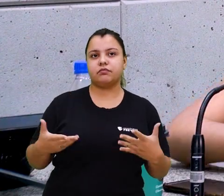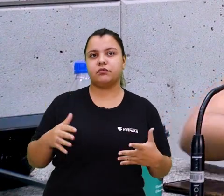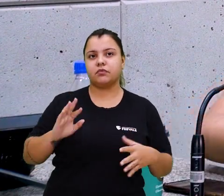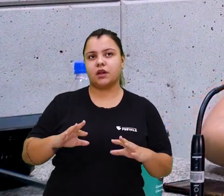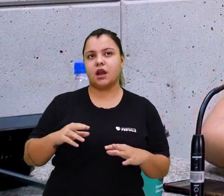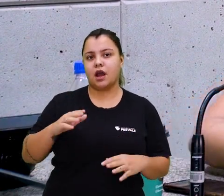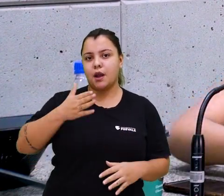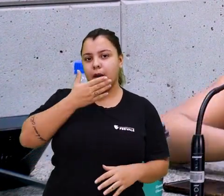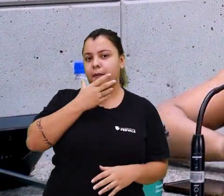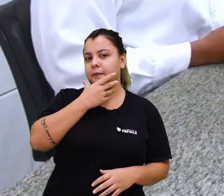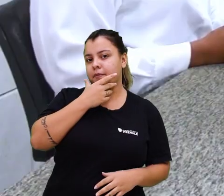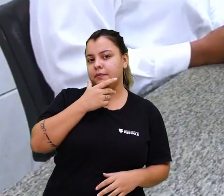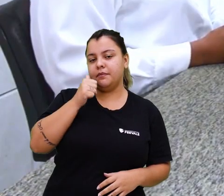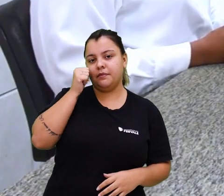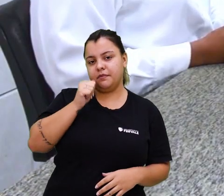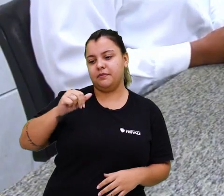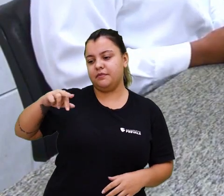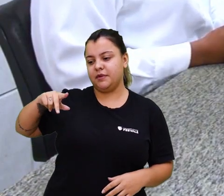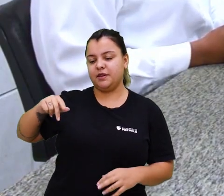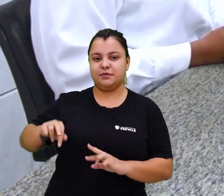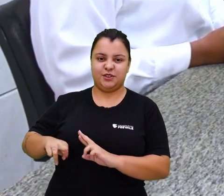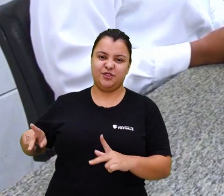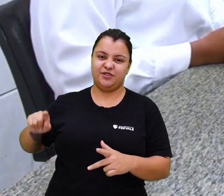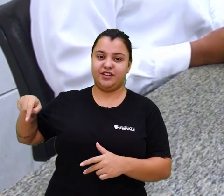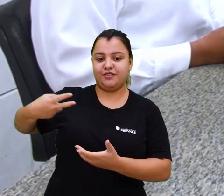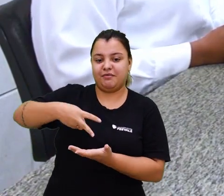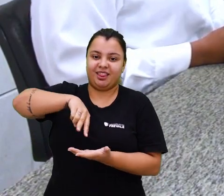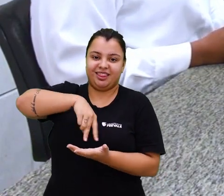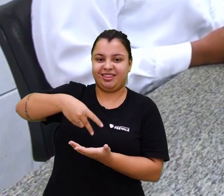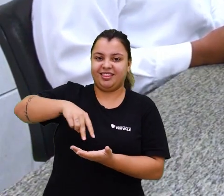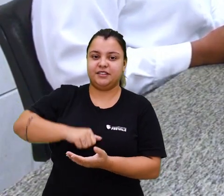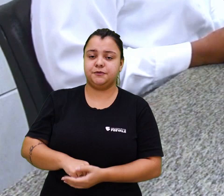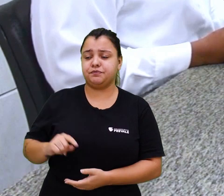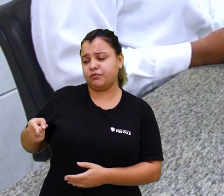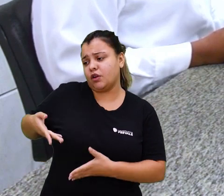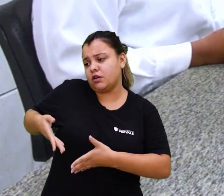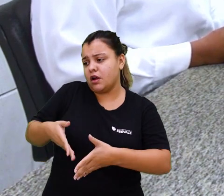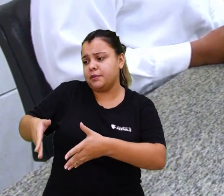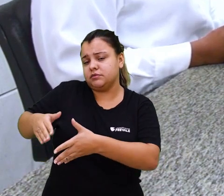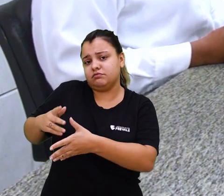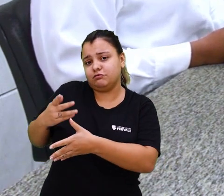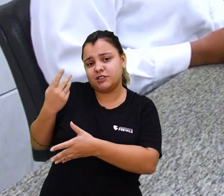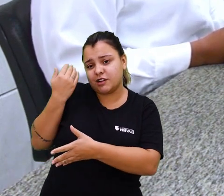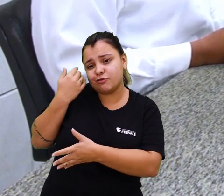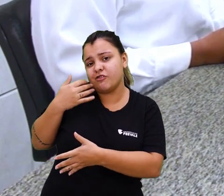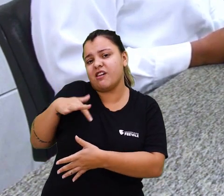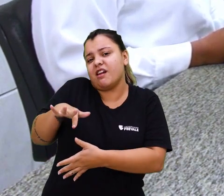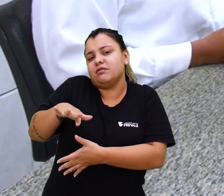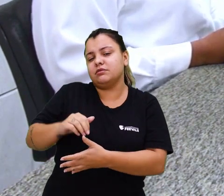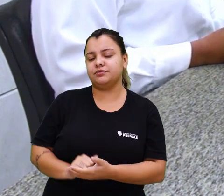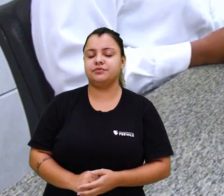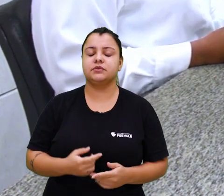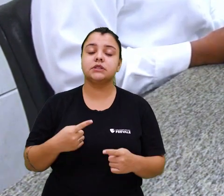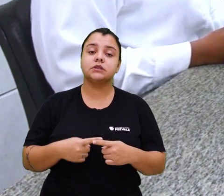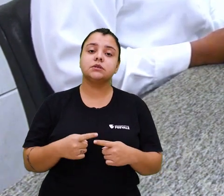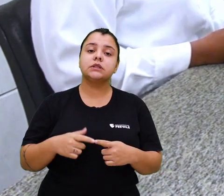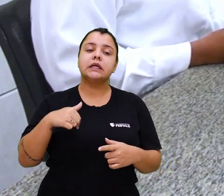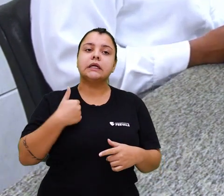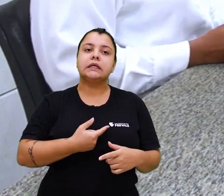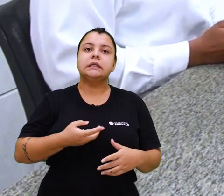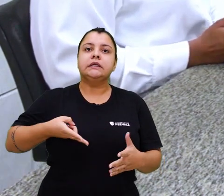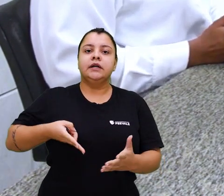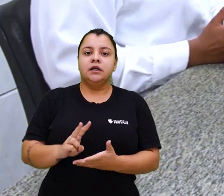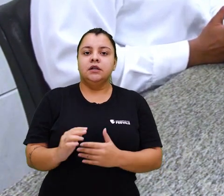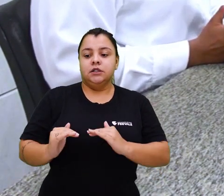diferente que a minha irmã foi pra dança é a única que foi para esse lado teu caminho foi meio com um caminho natural assim sempre natural porque o meu eu fiquei eu